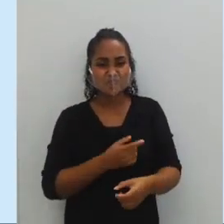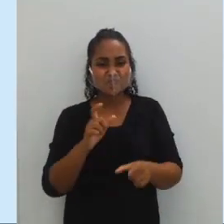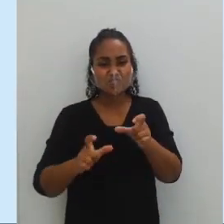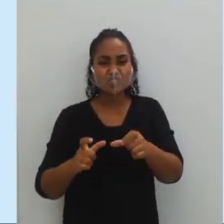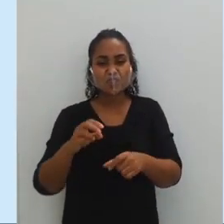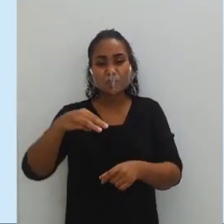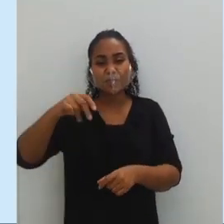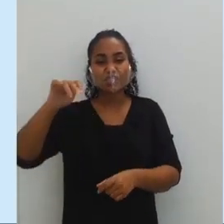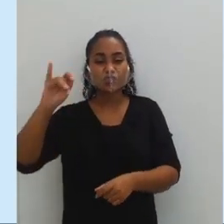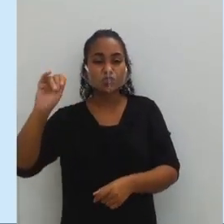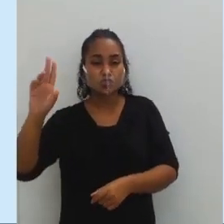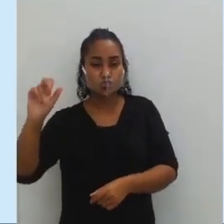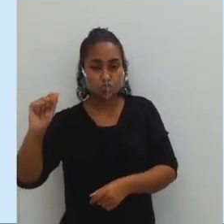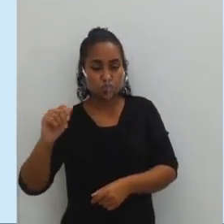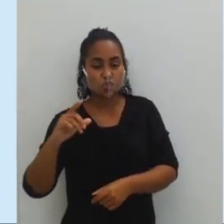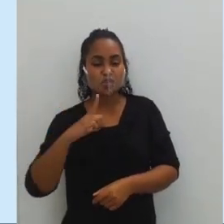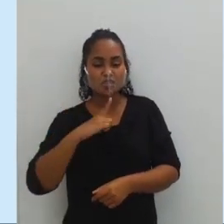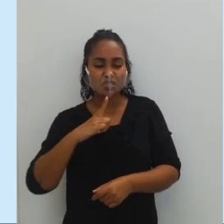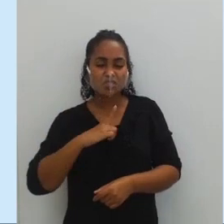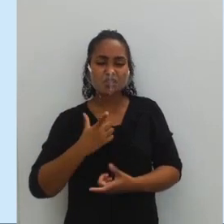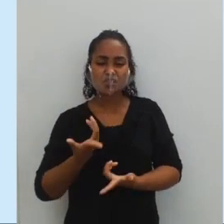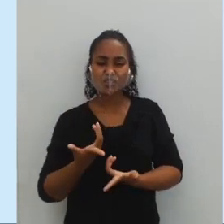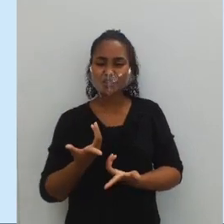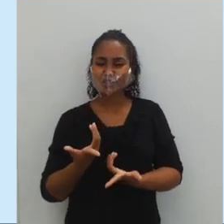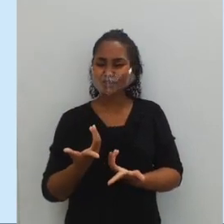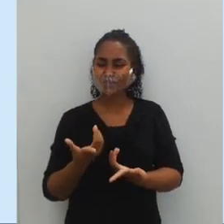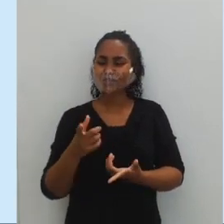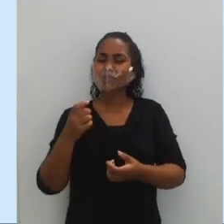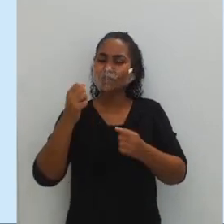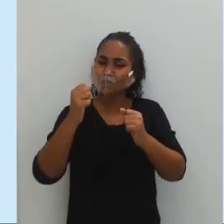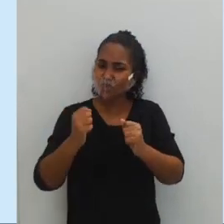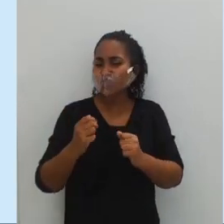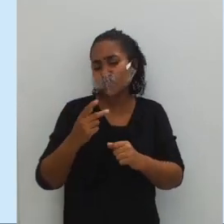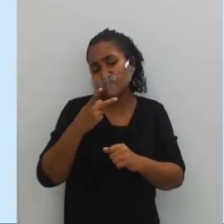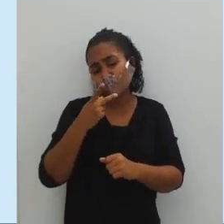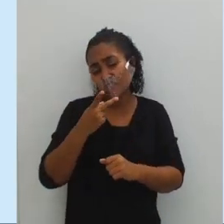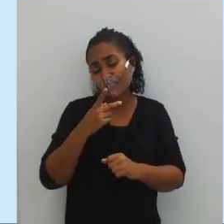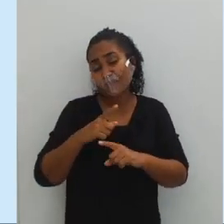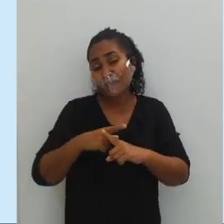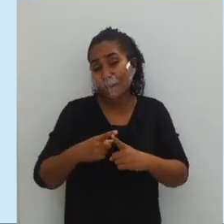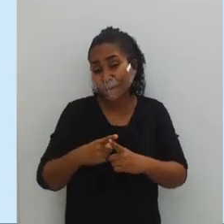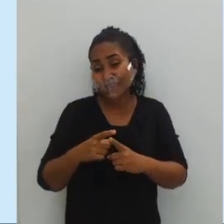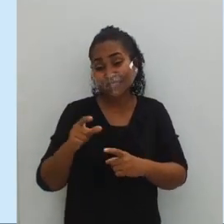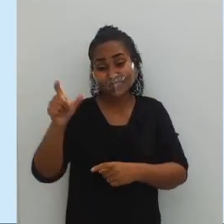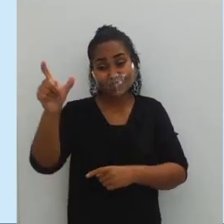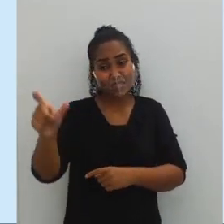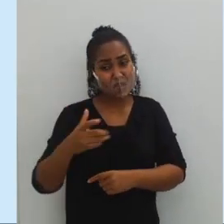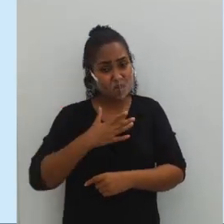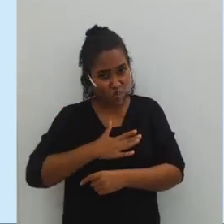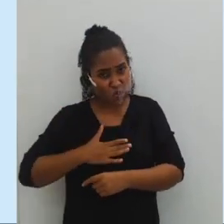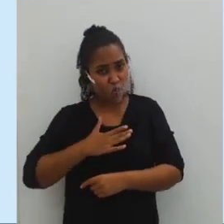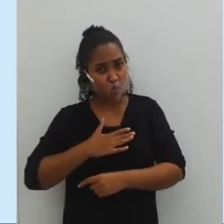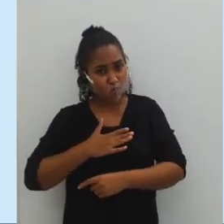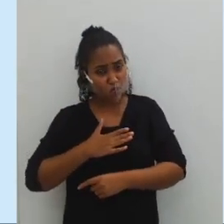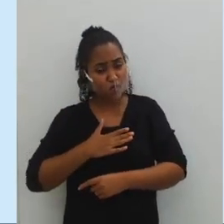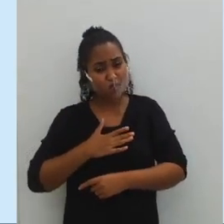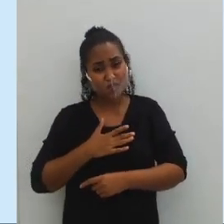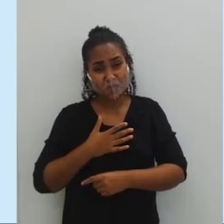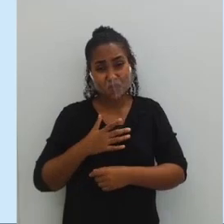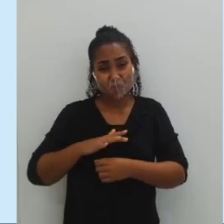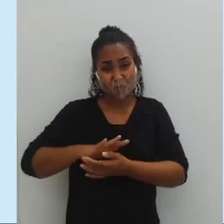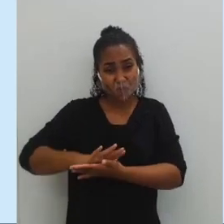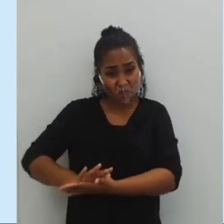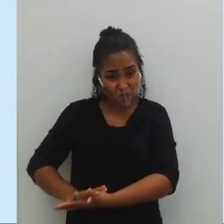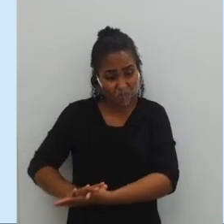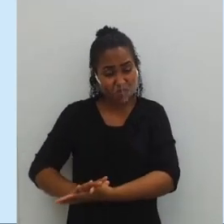de matuta ou matuta. Você pode até falar com tanto que a pessoa permita isso para você e que não seja